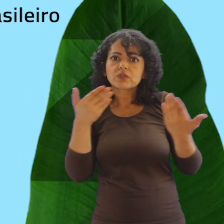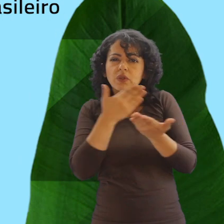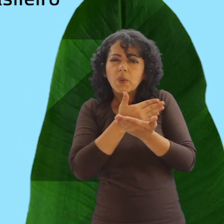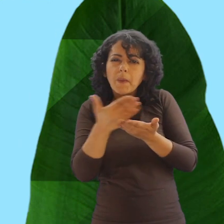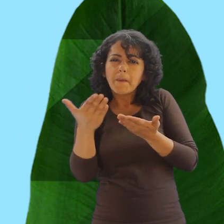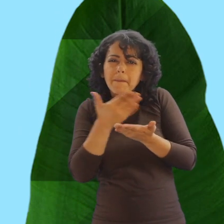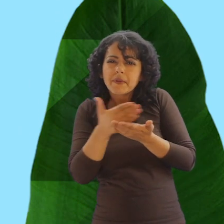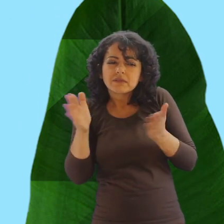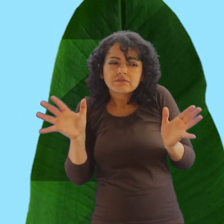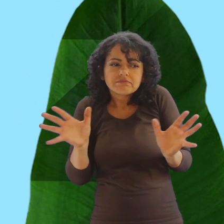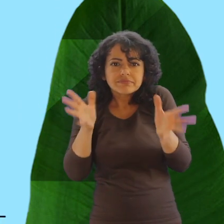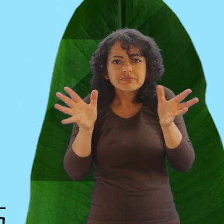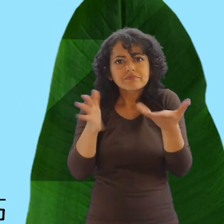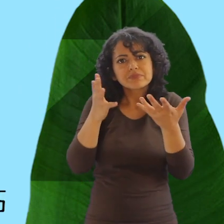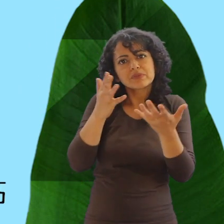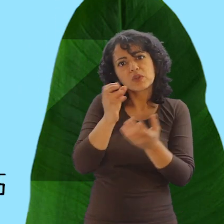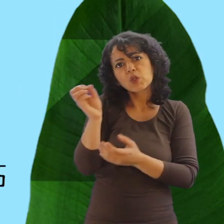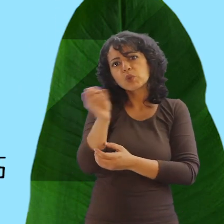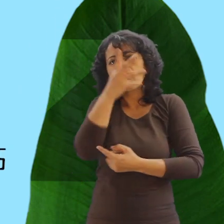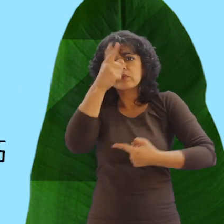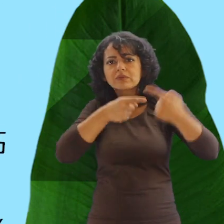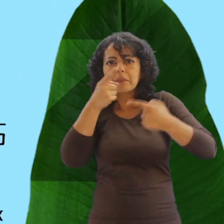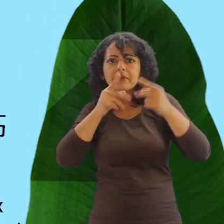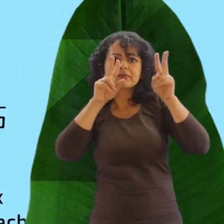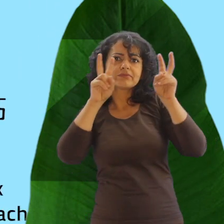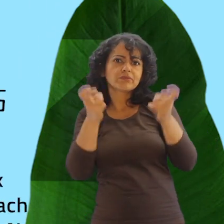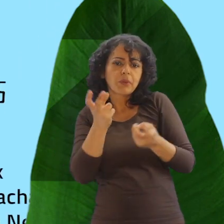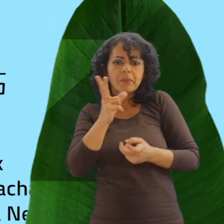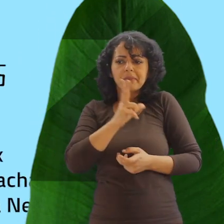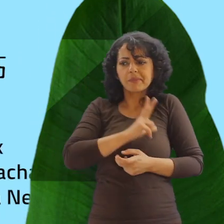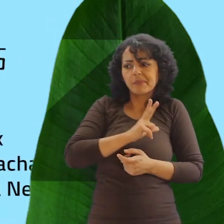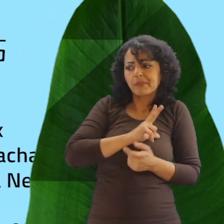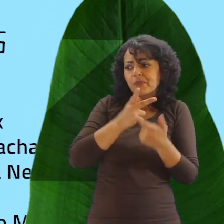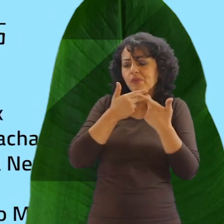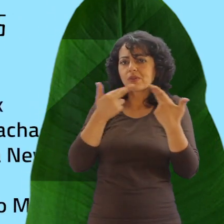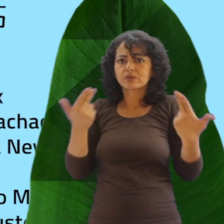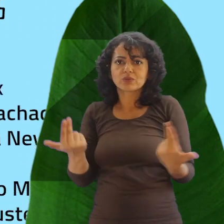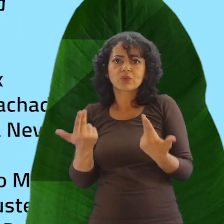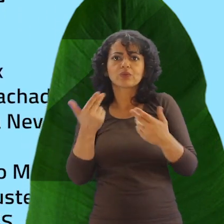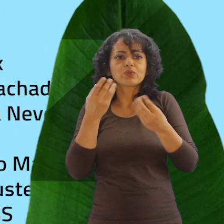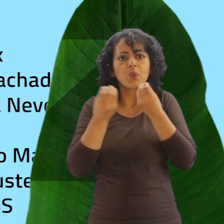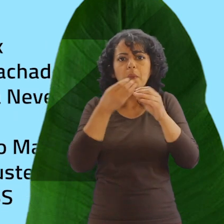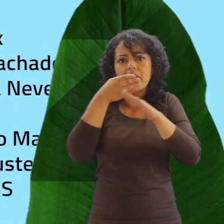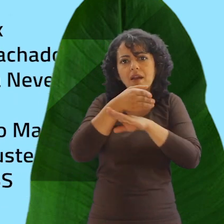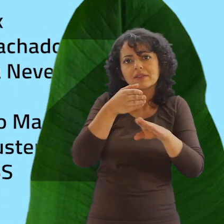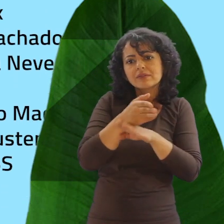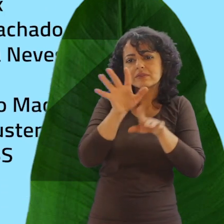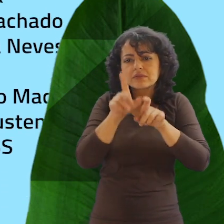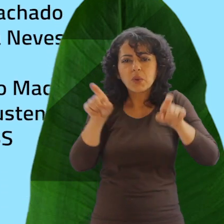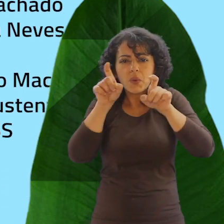essas coisas estão plantando sementes onde a gente vai poder avançar em outros debates. O debate da privacidade, o debate do software livre,